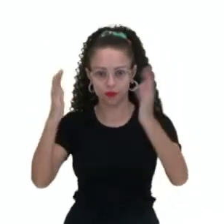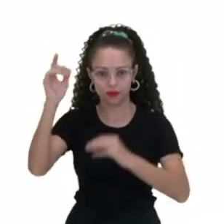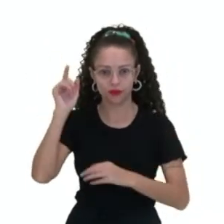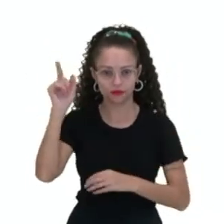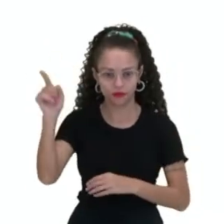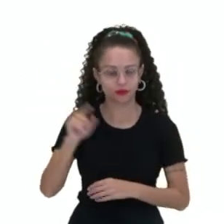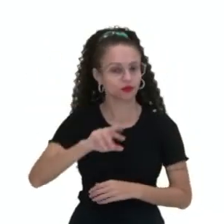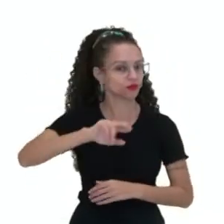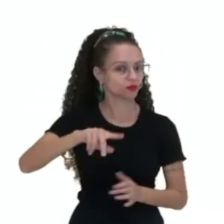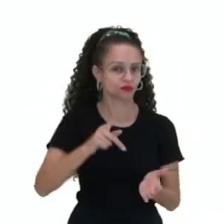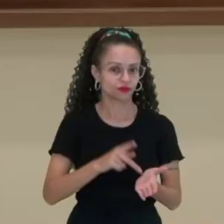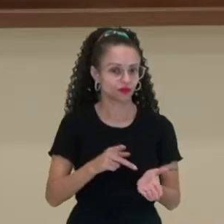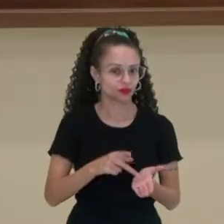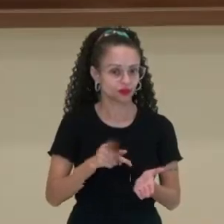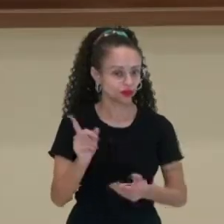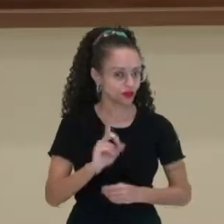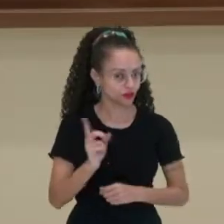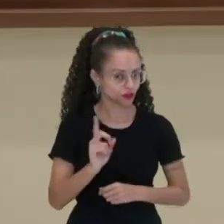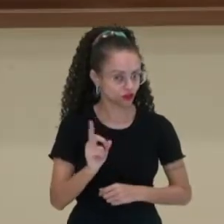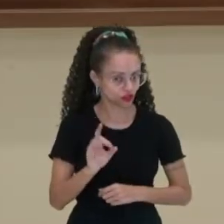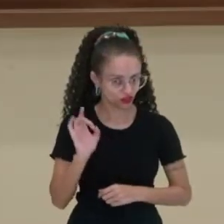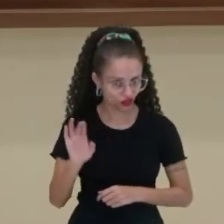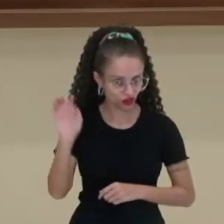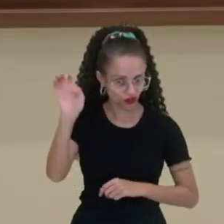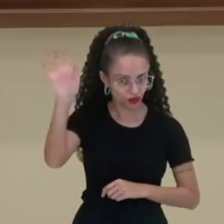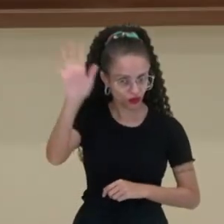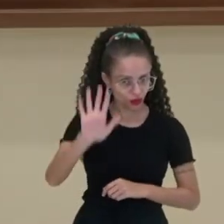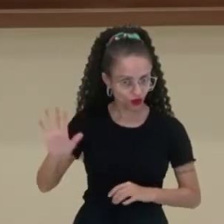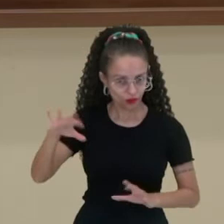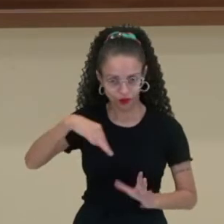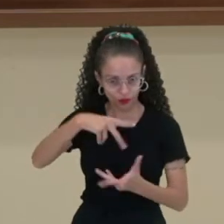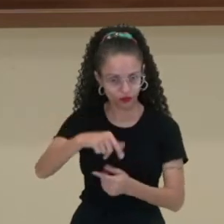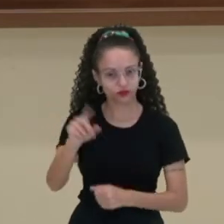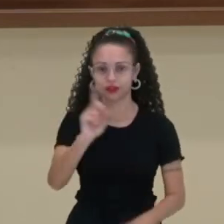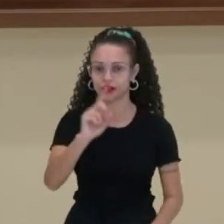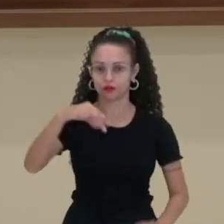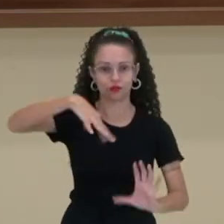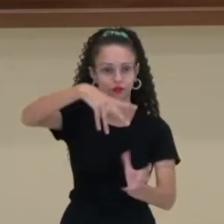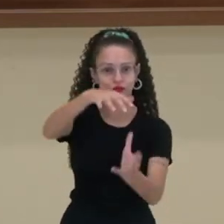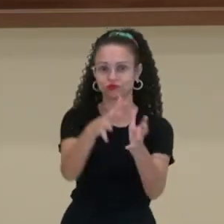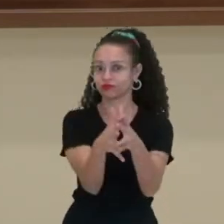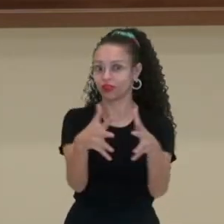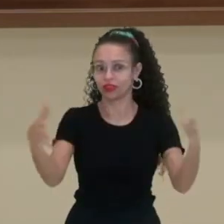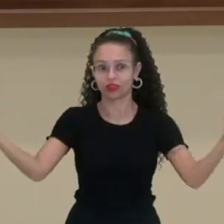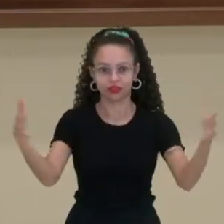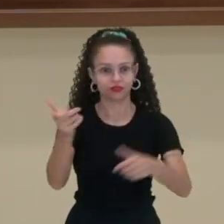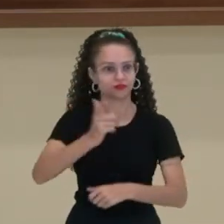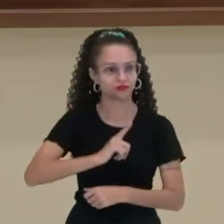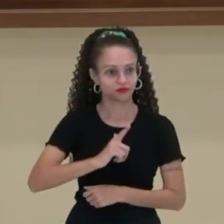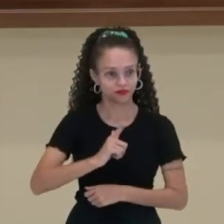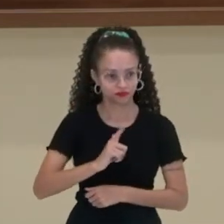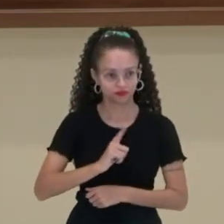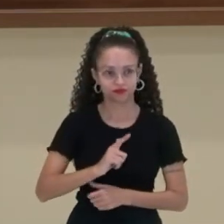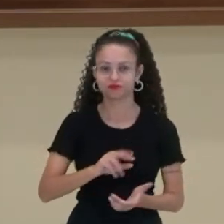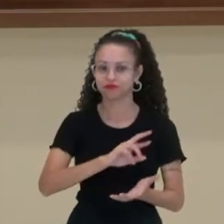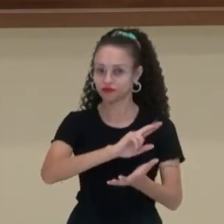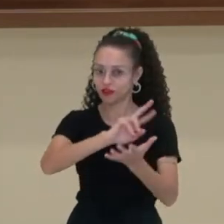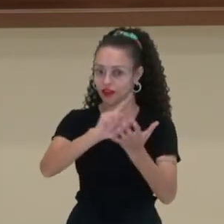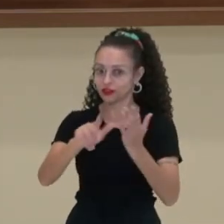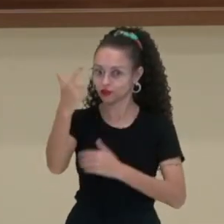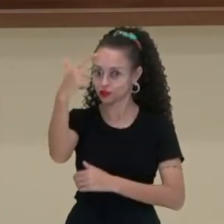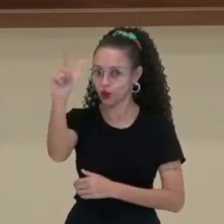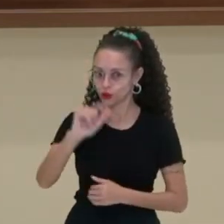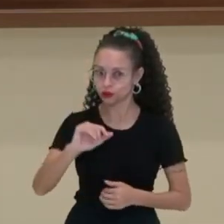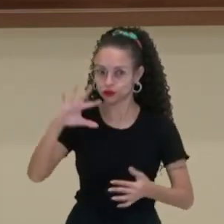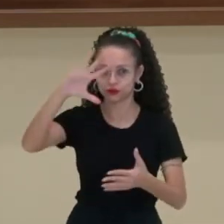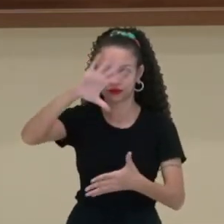E não é bem verdade. Não é só a Europa o mundo. O mundo é enorme. Tem vários outros continentes,